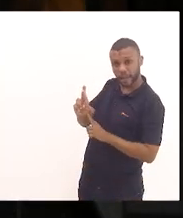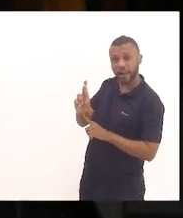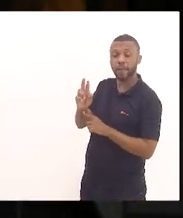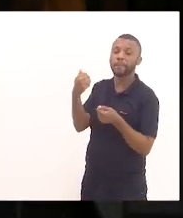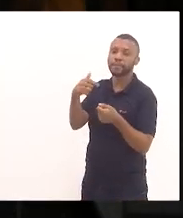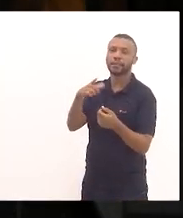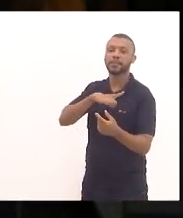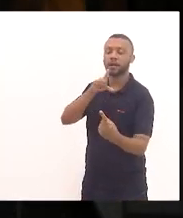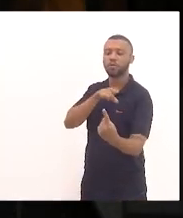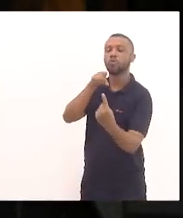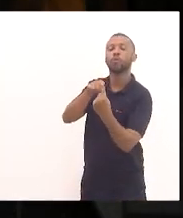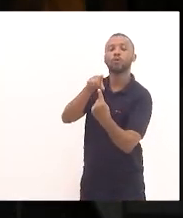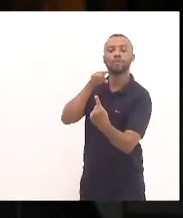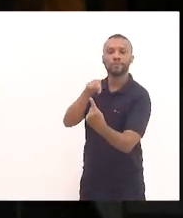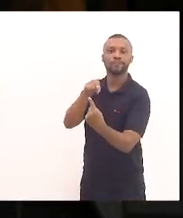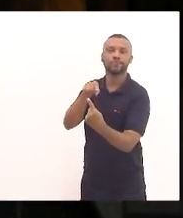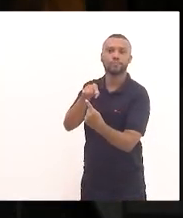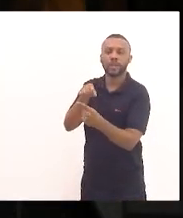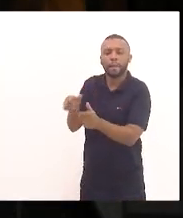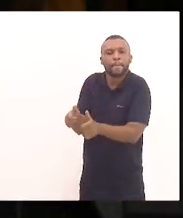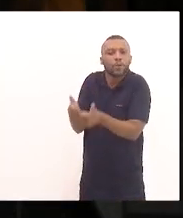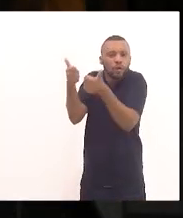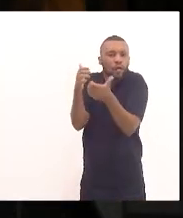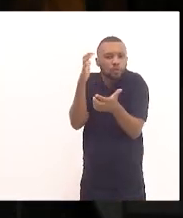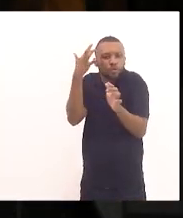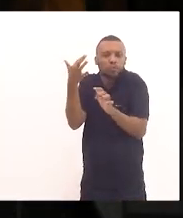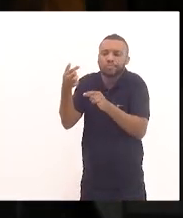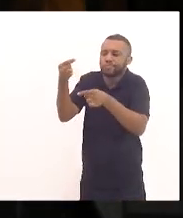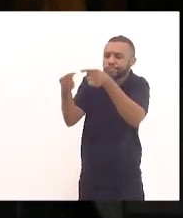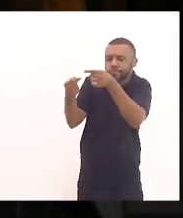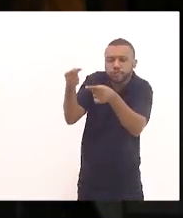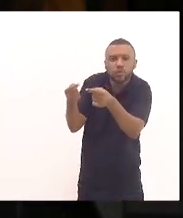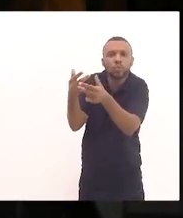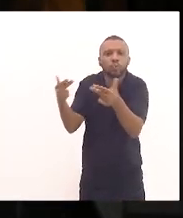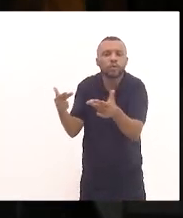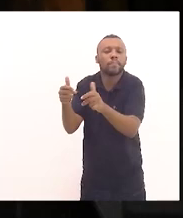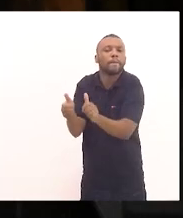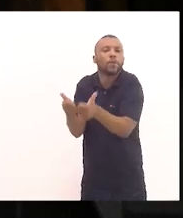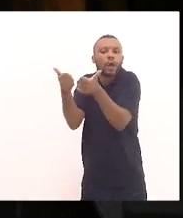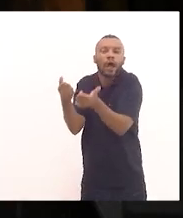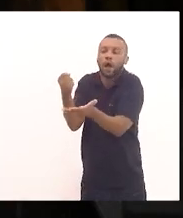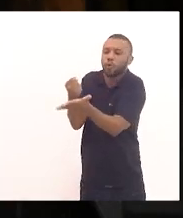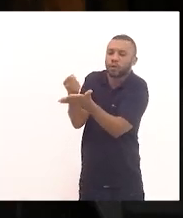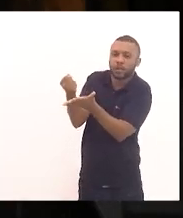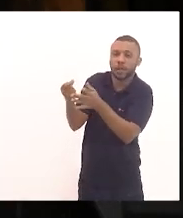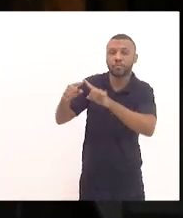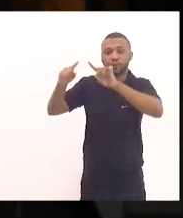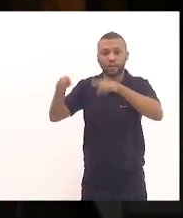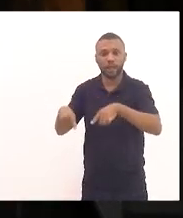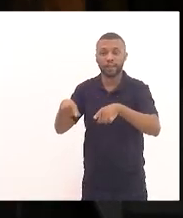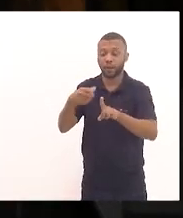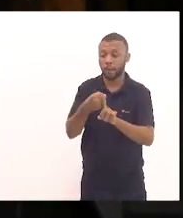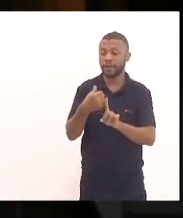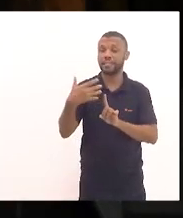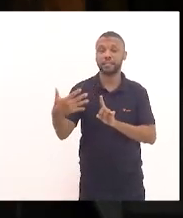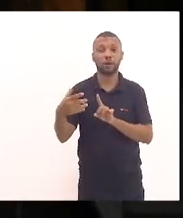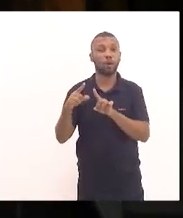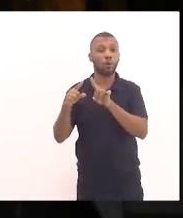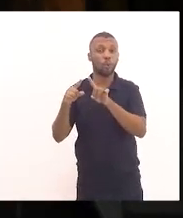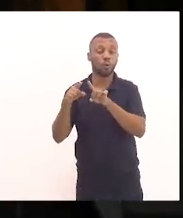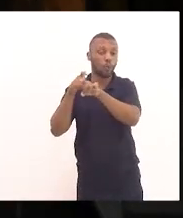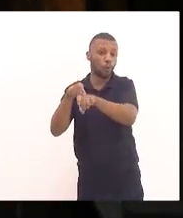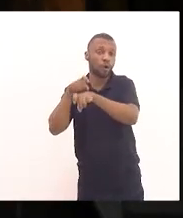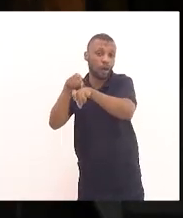projeto, precisa melhorar suas condições para realizar o assessoramento técnico e a extensão rural, que muitas vezes não se dispõe de um